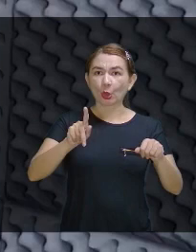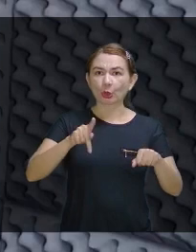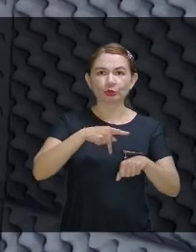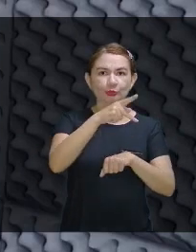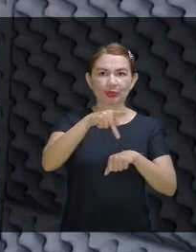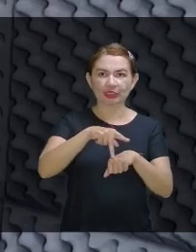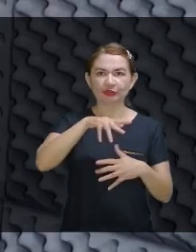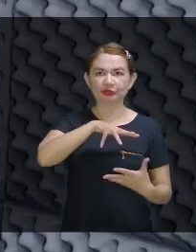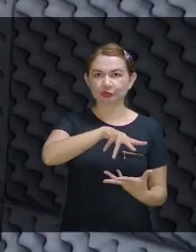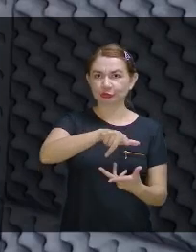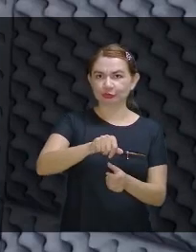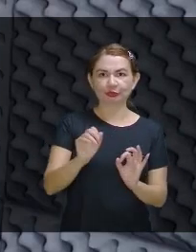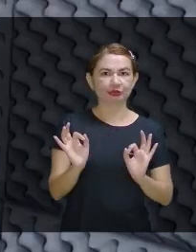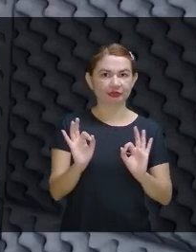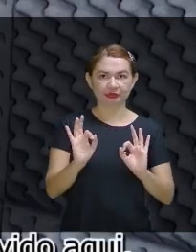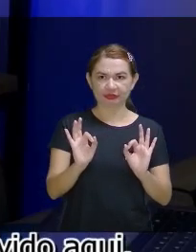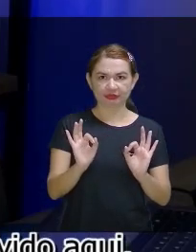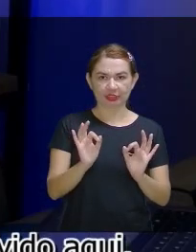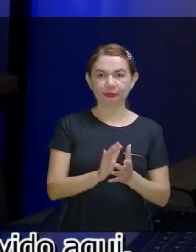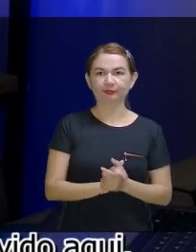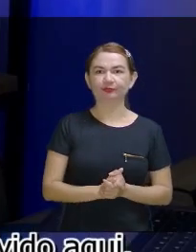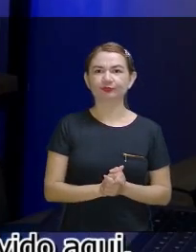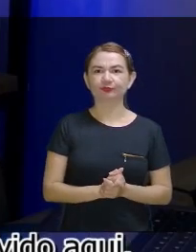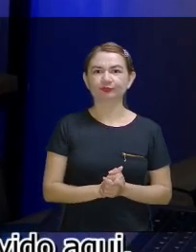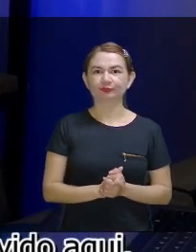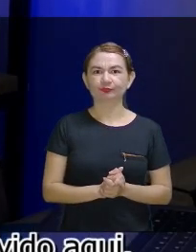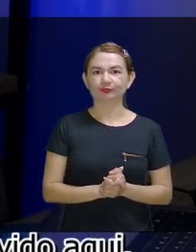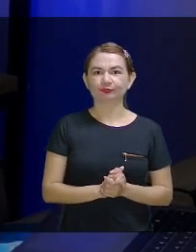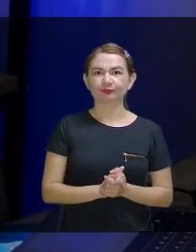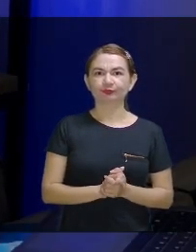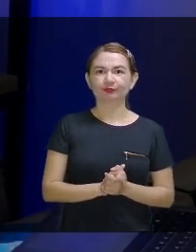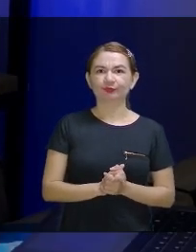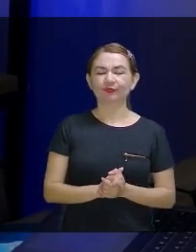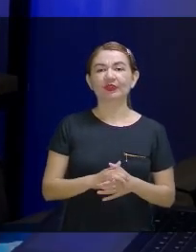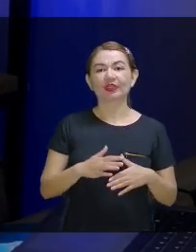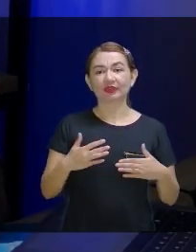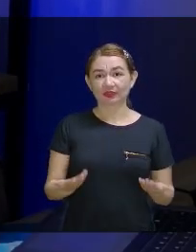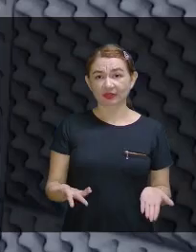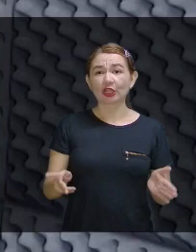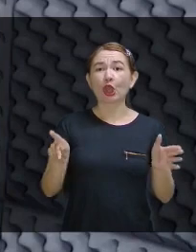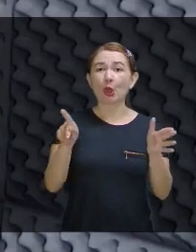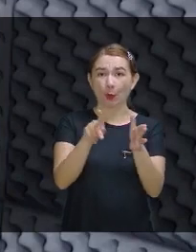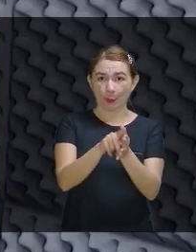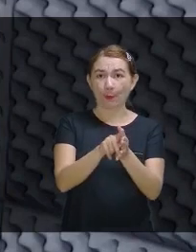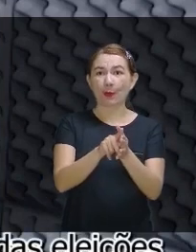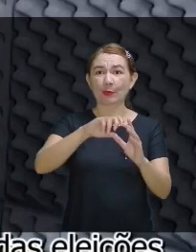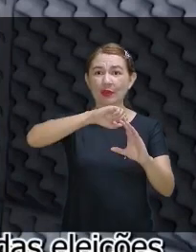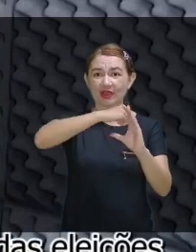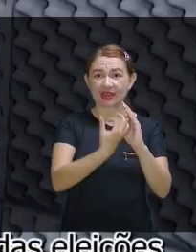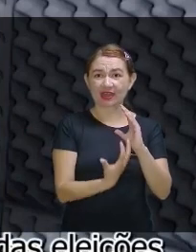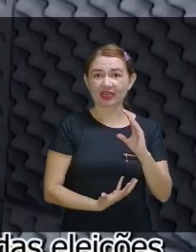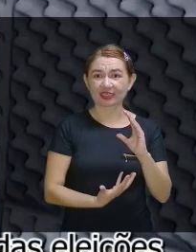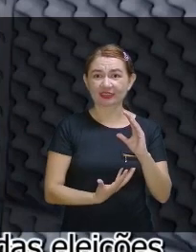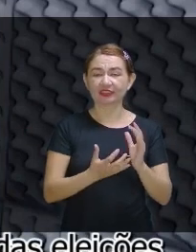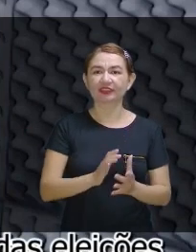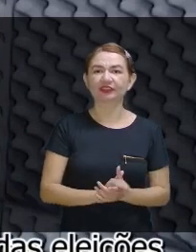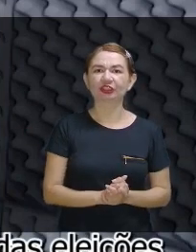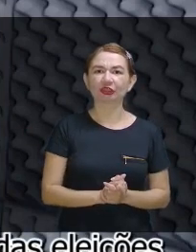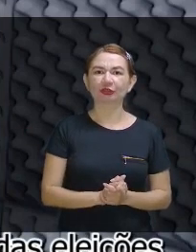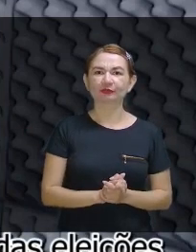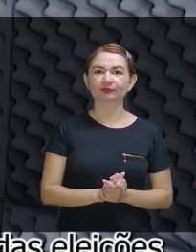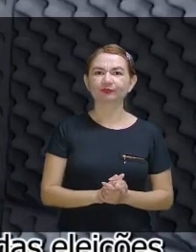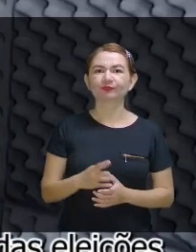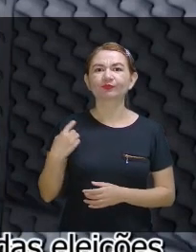que possuem uma justiça especializada. Com esse mesmo know-how, expertise. Com esse mesmo know-how, expertise. E aqui nós somos